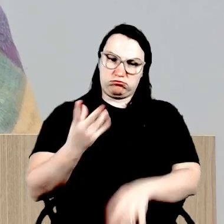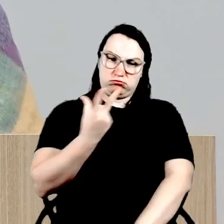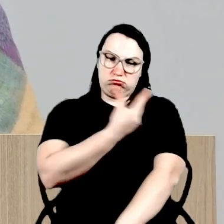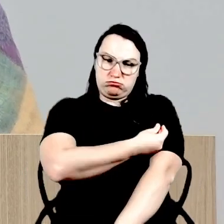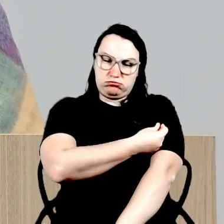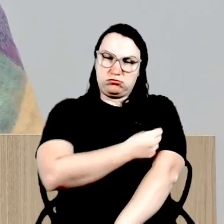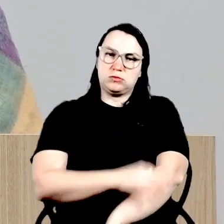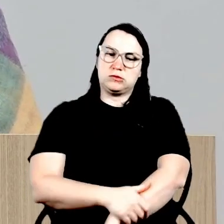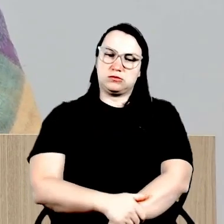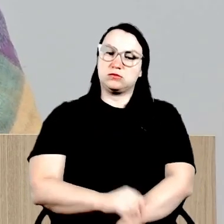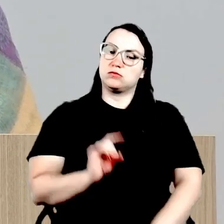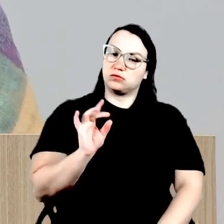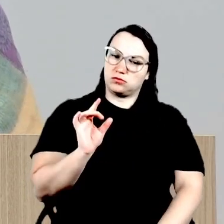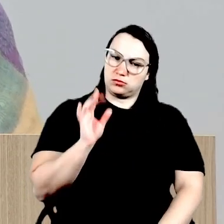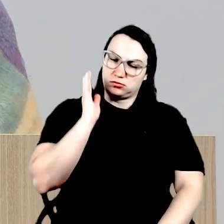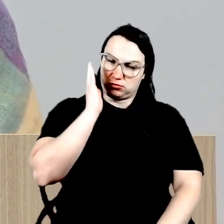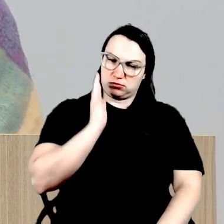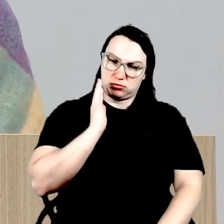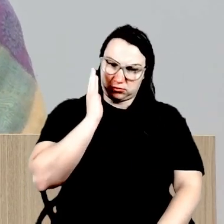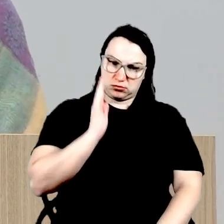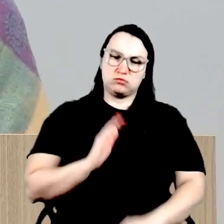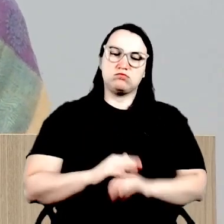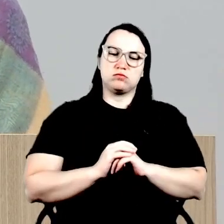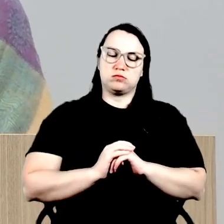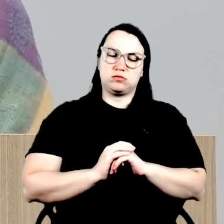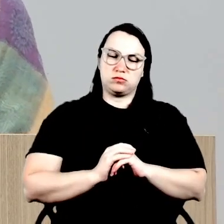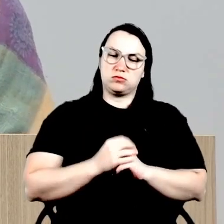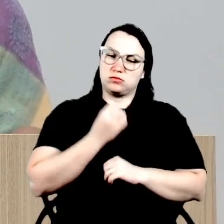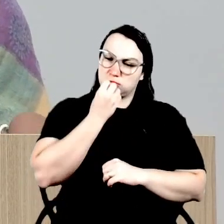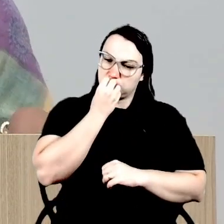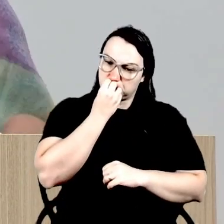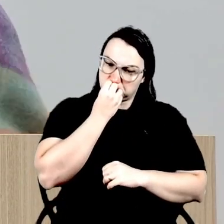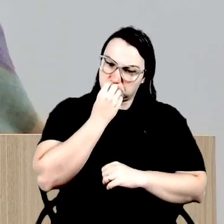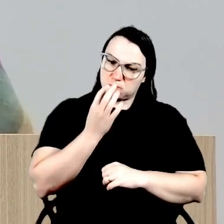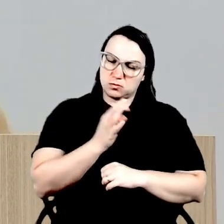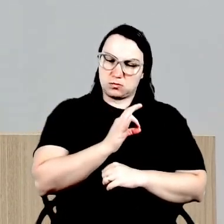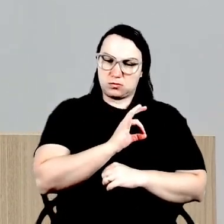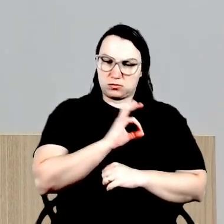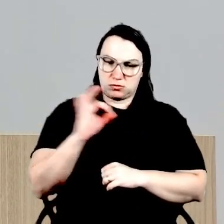Seriam essas as minhas considerações. Tenham todos uma excelente semana. Obrigada.